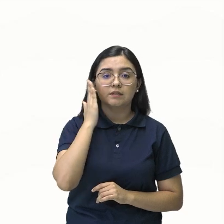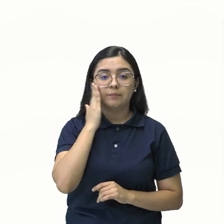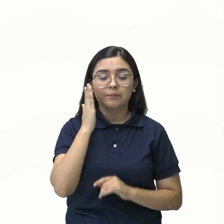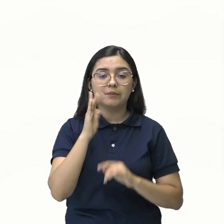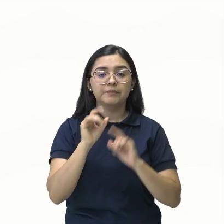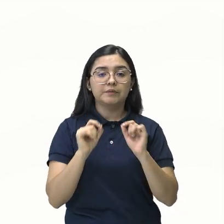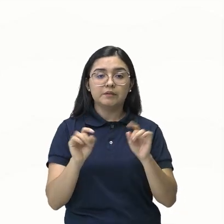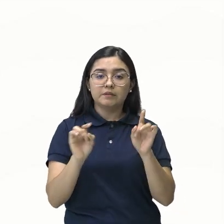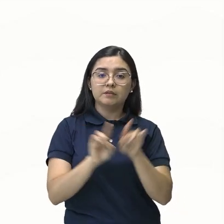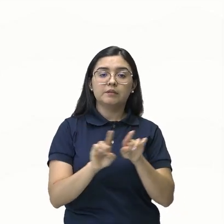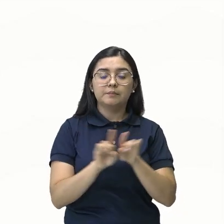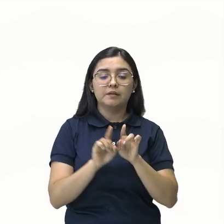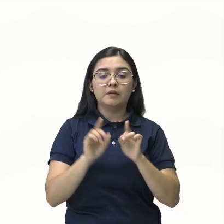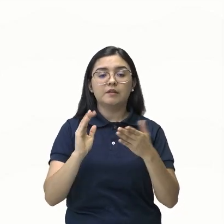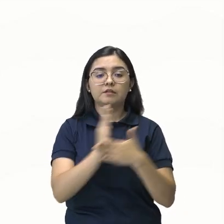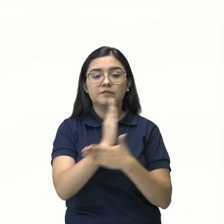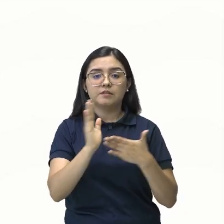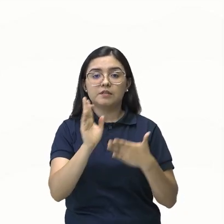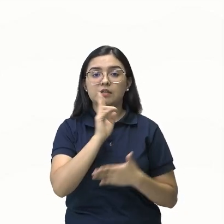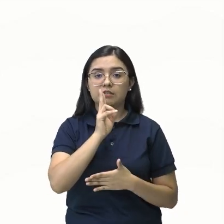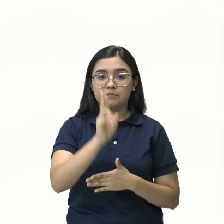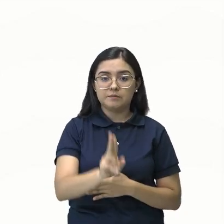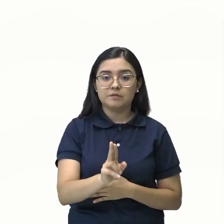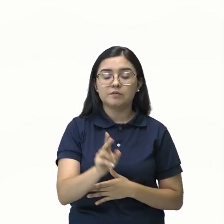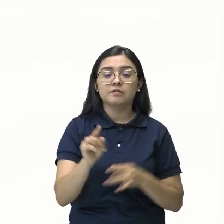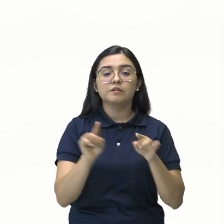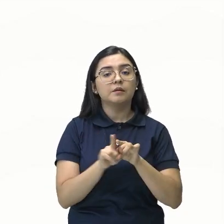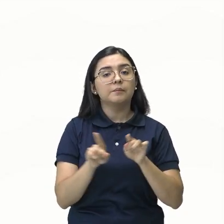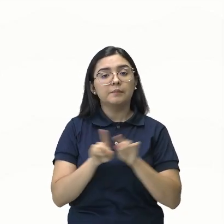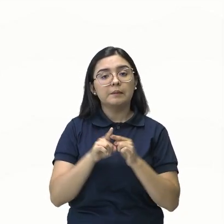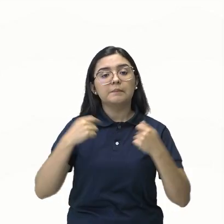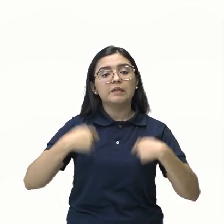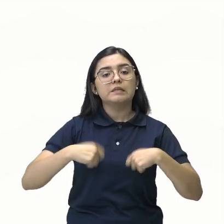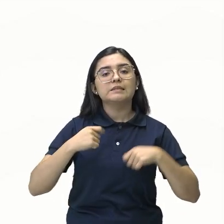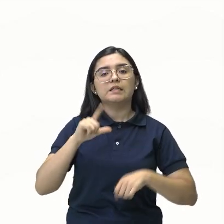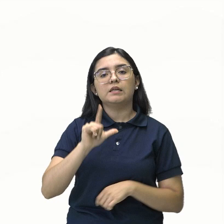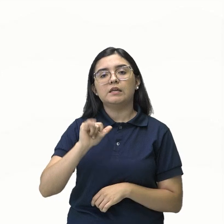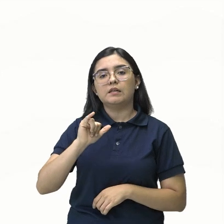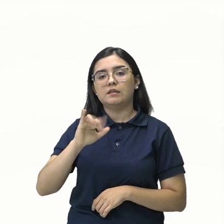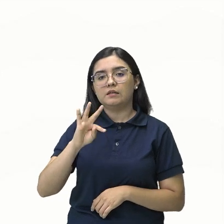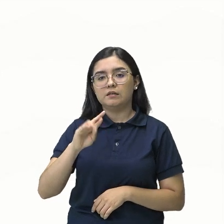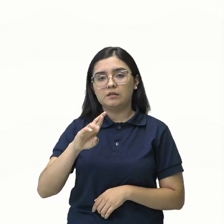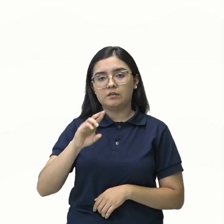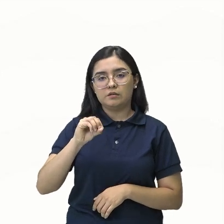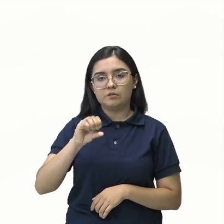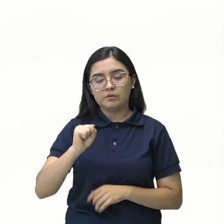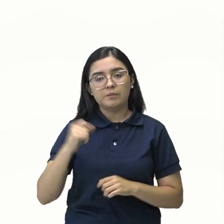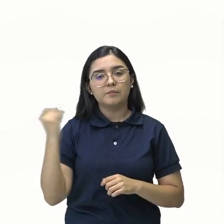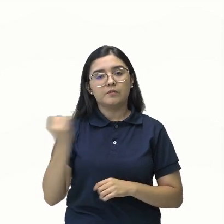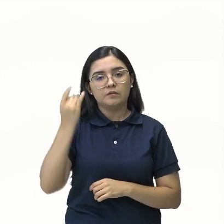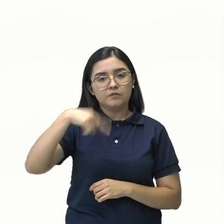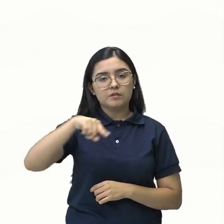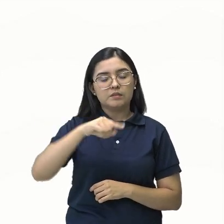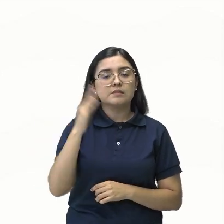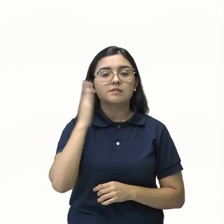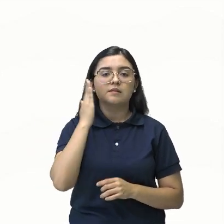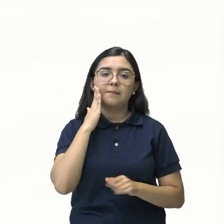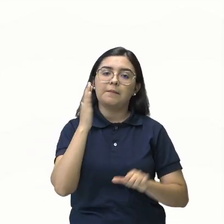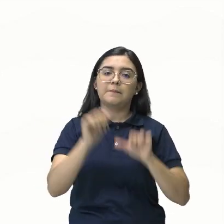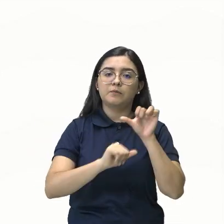E, às vezes, as respostas também, elas vêm em litros. Então, é importante que vocês saibam fazer essa